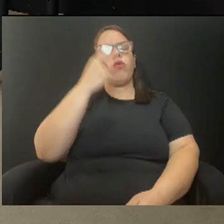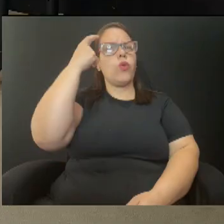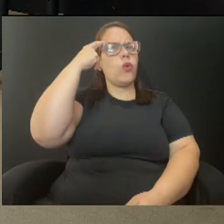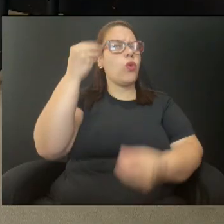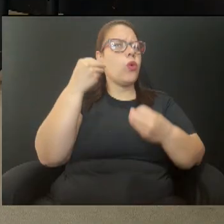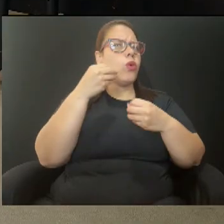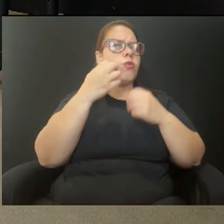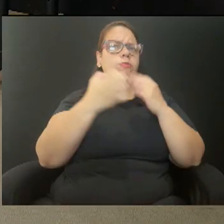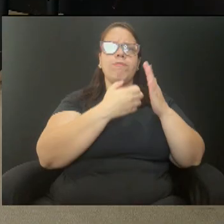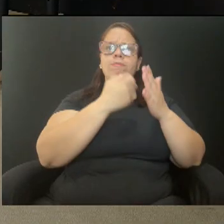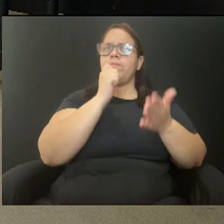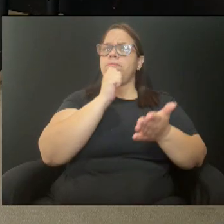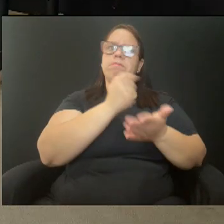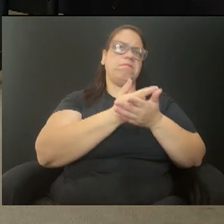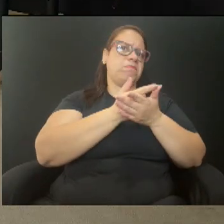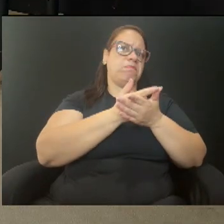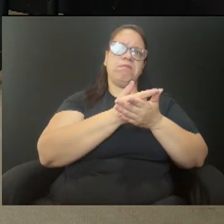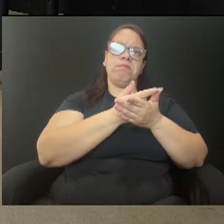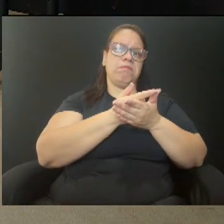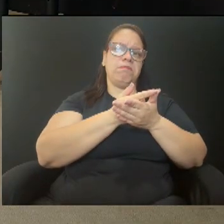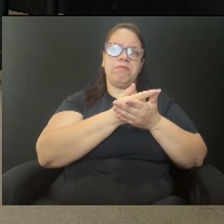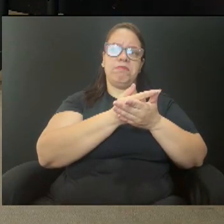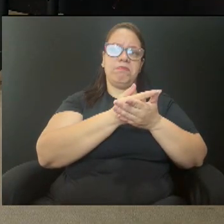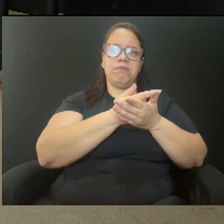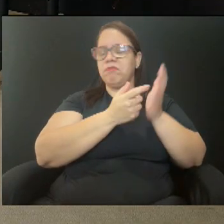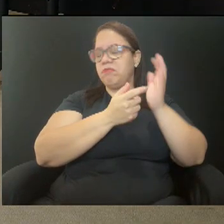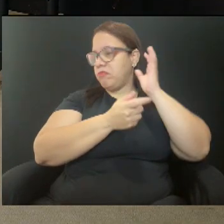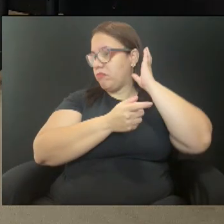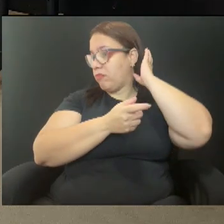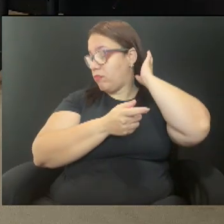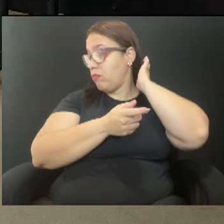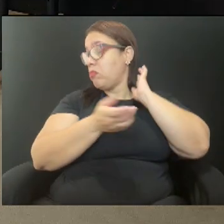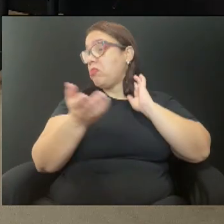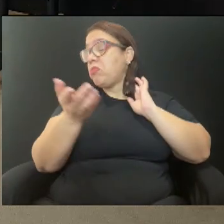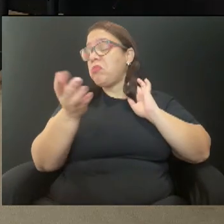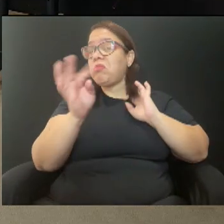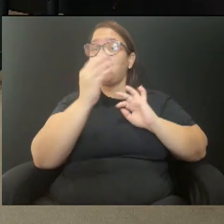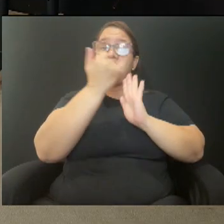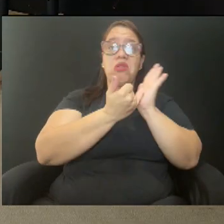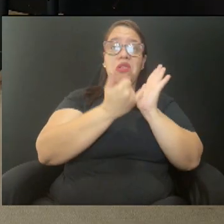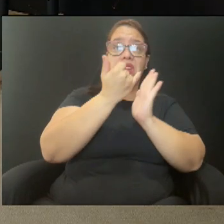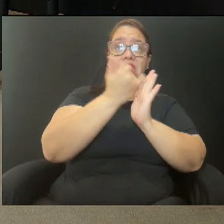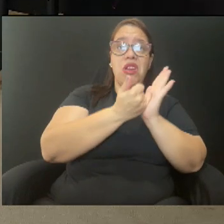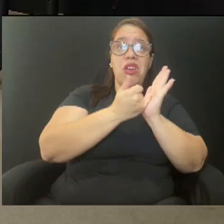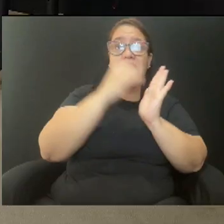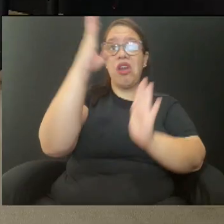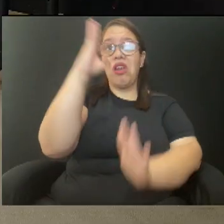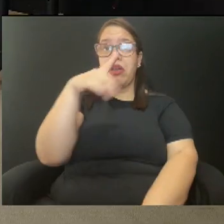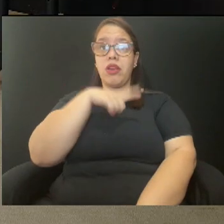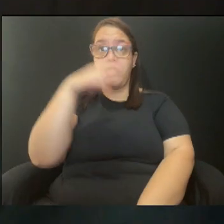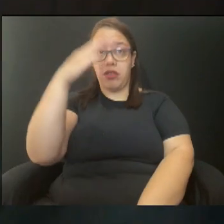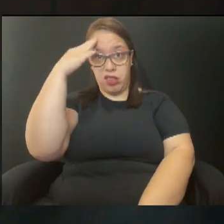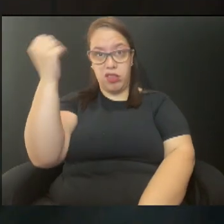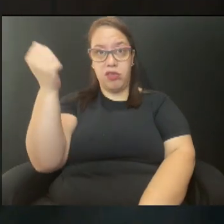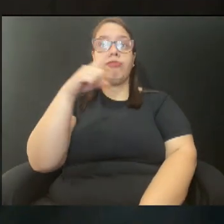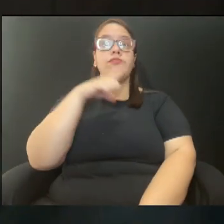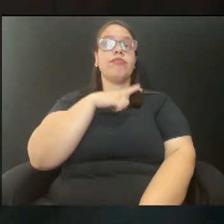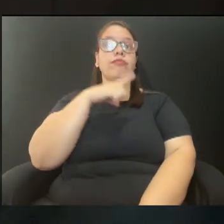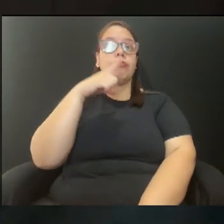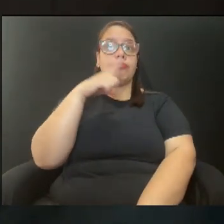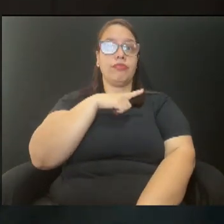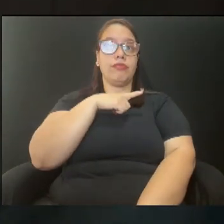pagar todas as taxas e tudo que no Brasil a gente sabe que tem bastante imposto para